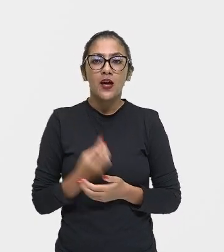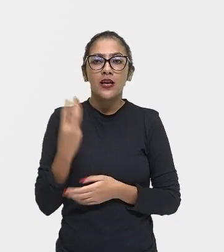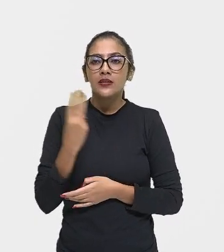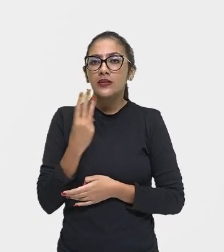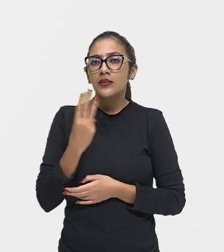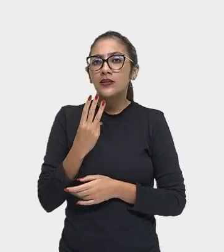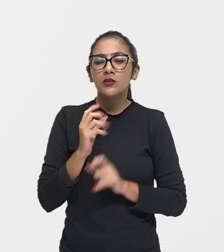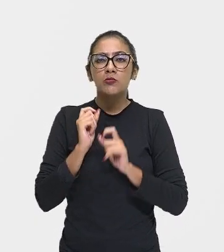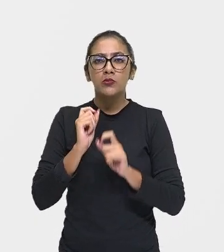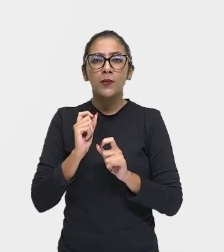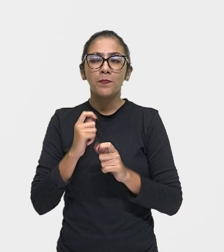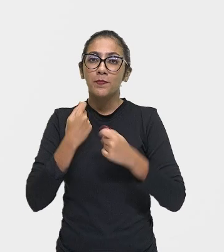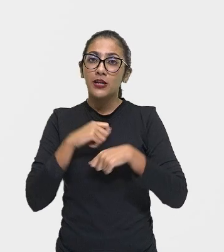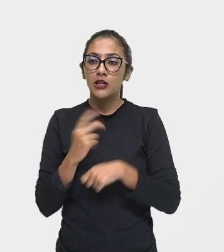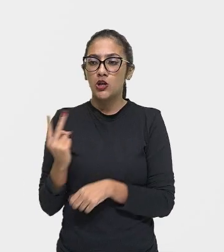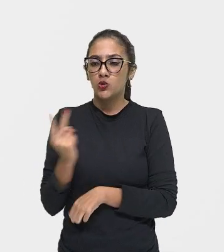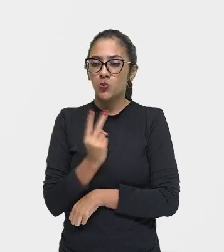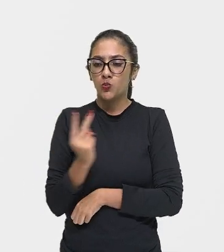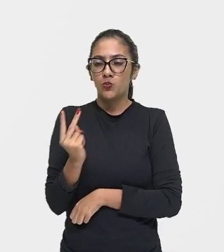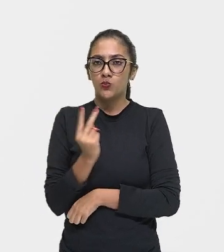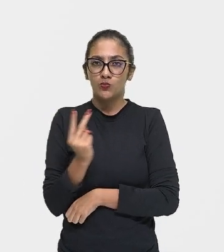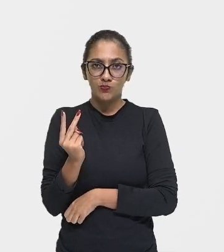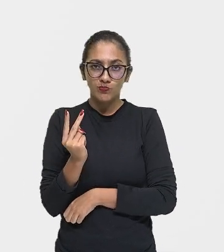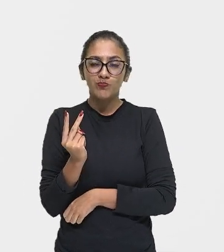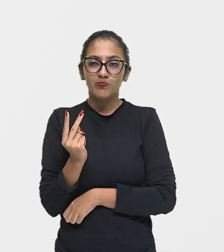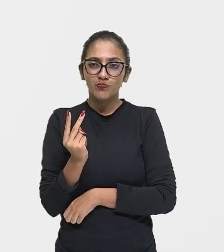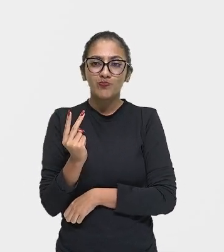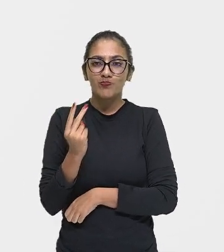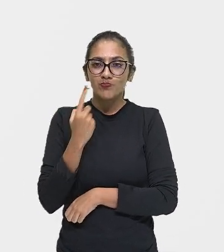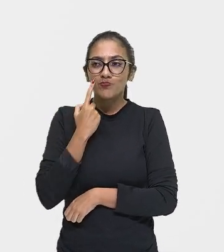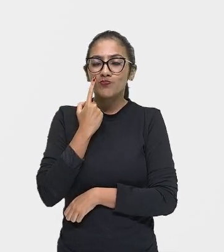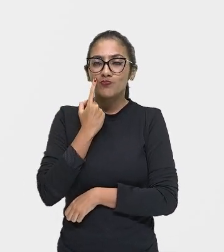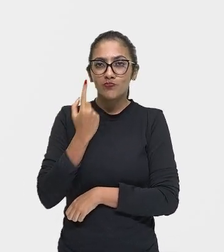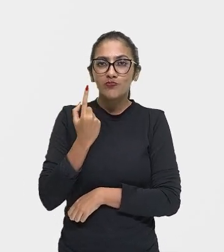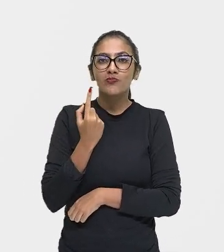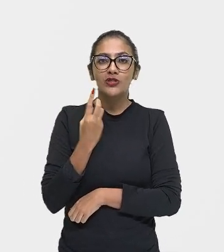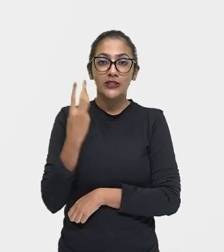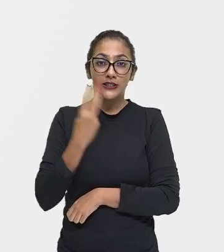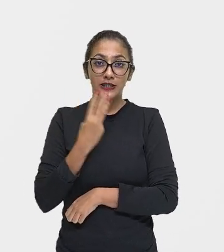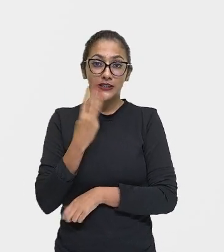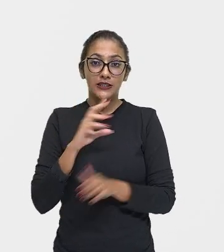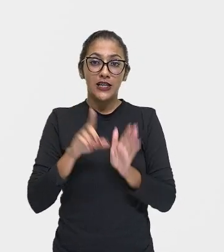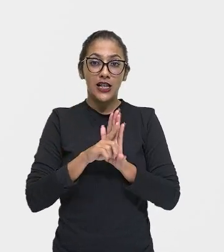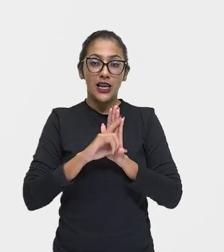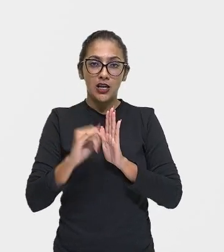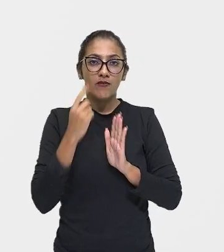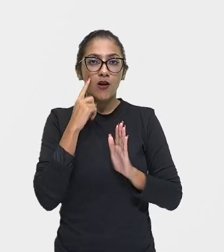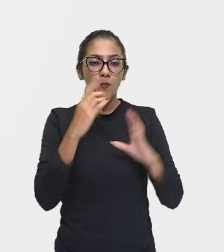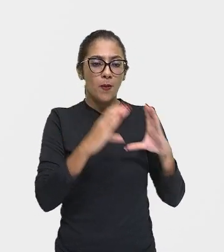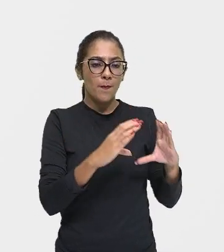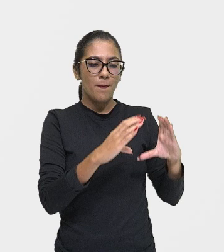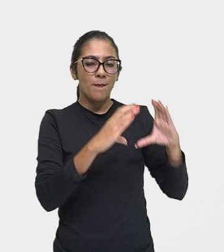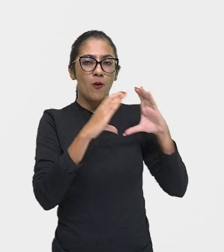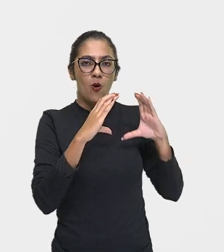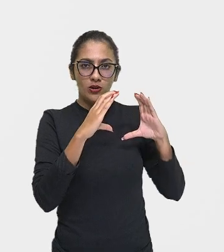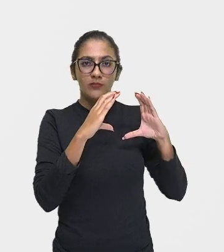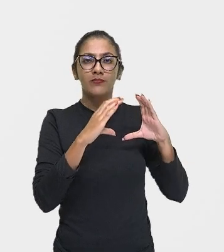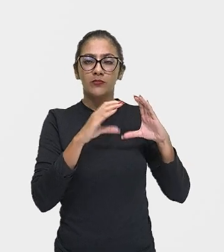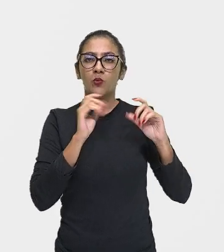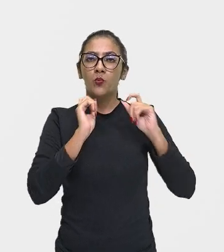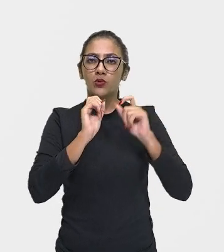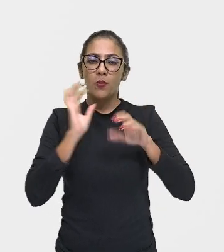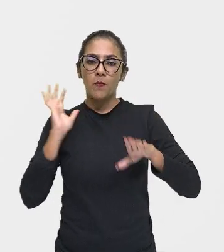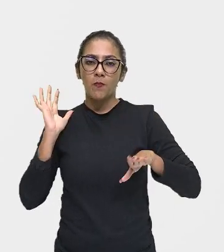de pares. Ou seja, temos aí na terceira lei, que é a imagem de uma bola sendo